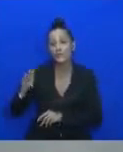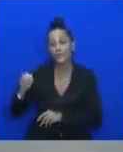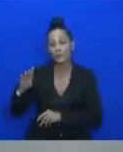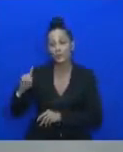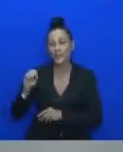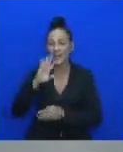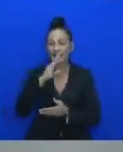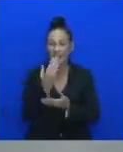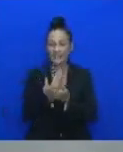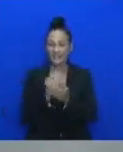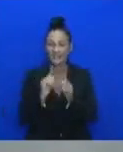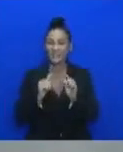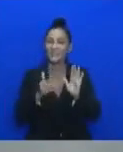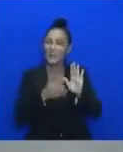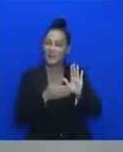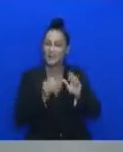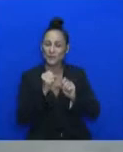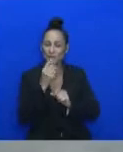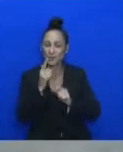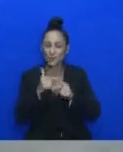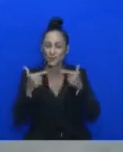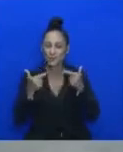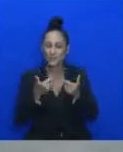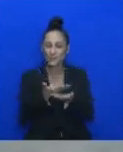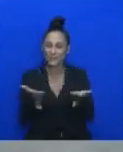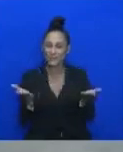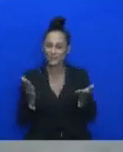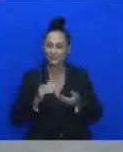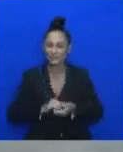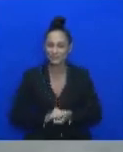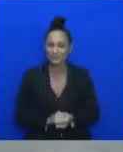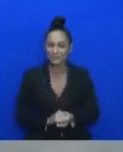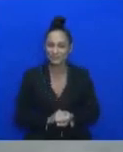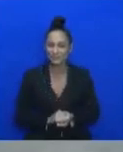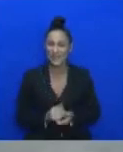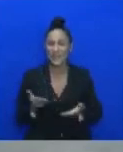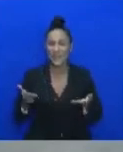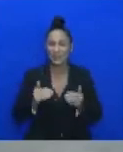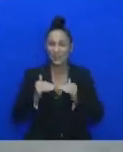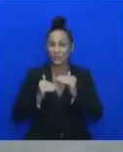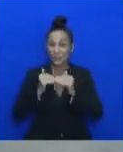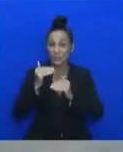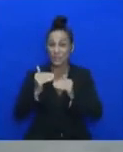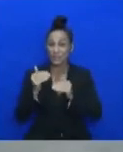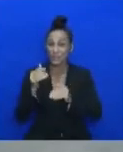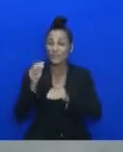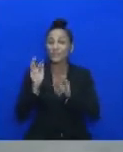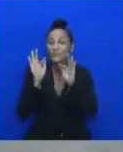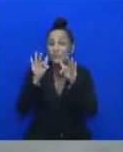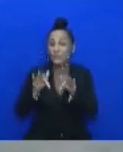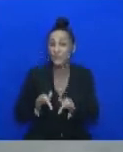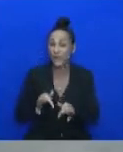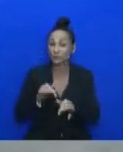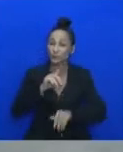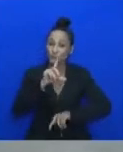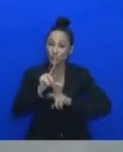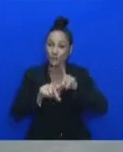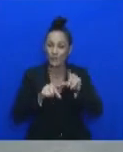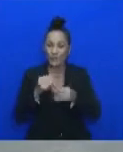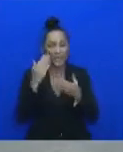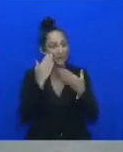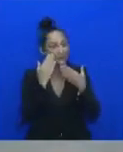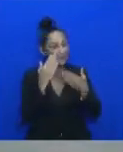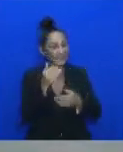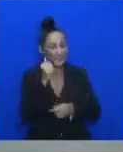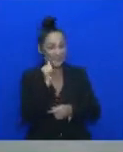loterias.caixa.gov.br. Acredite, aposte e boa sorte. Agora passaremos aos procedimentos finais deste sorteio.